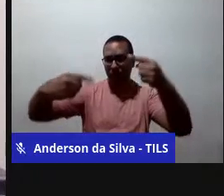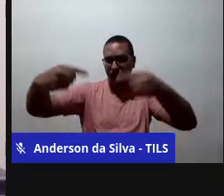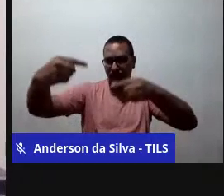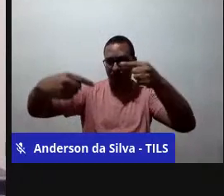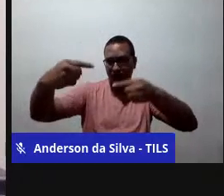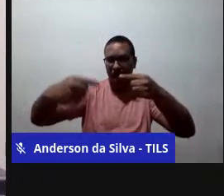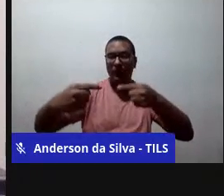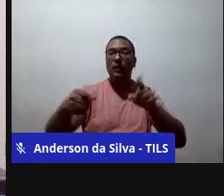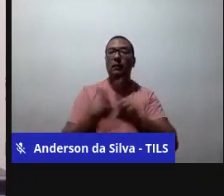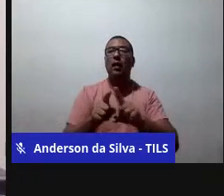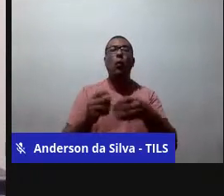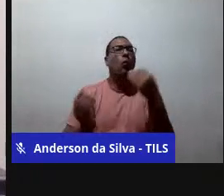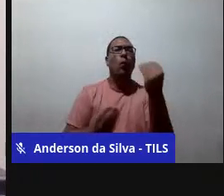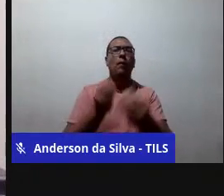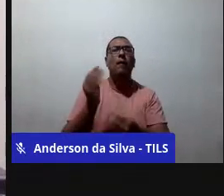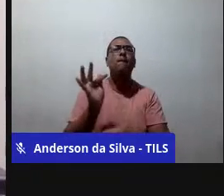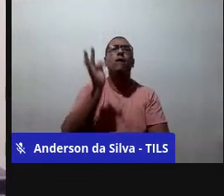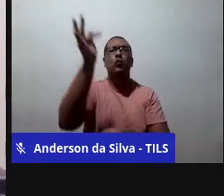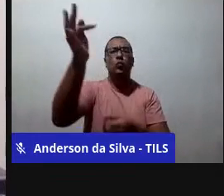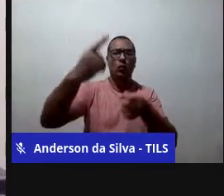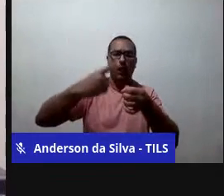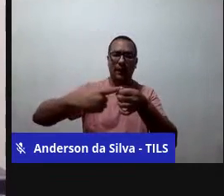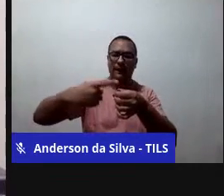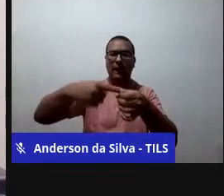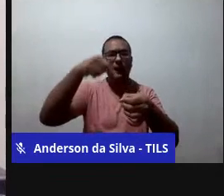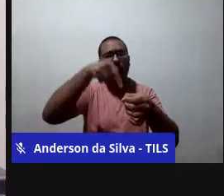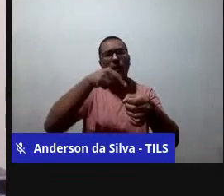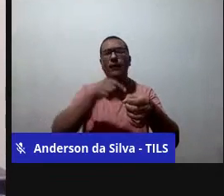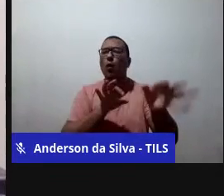como é que vai ser a cidade do futuro, né?